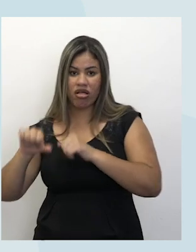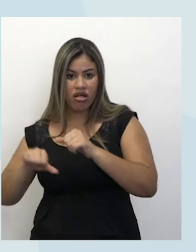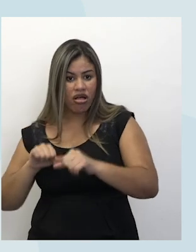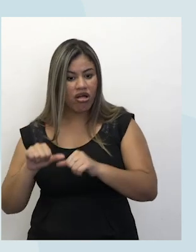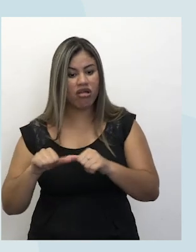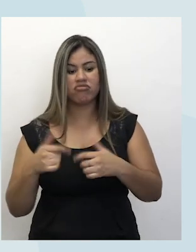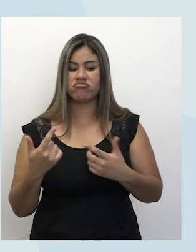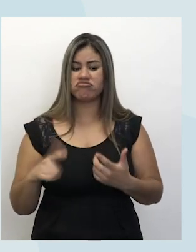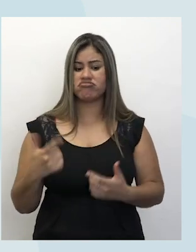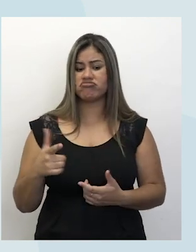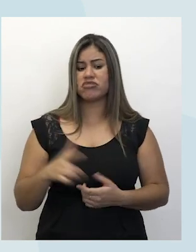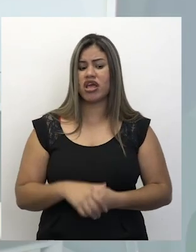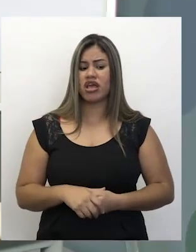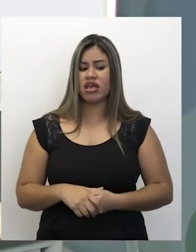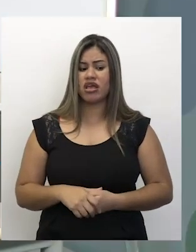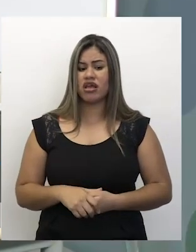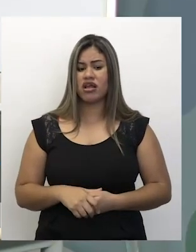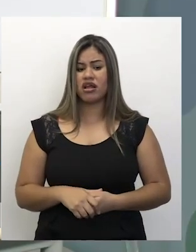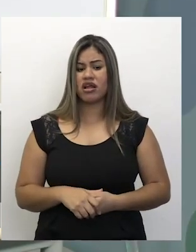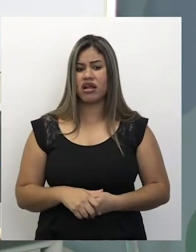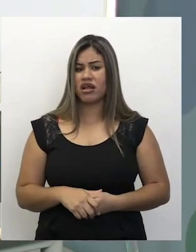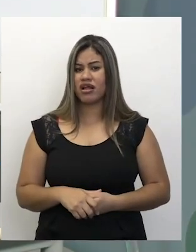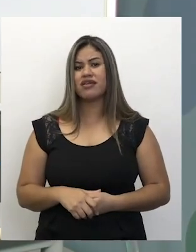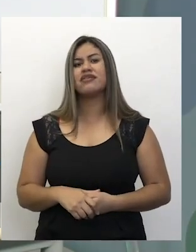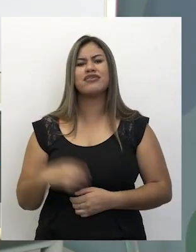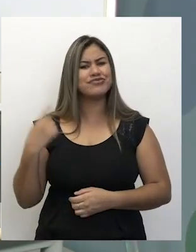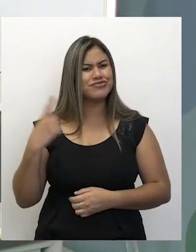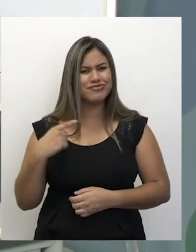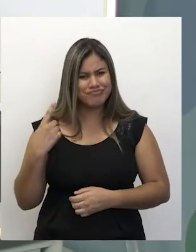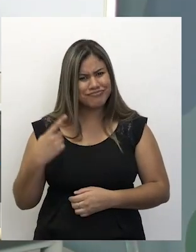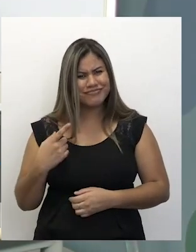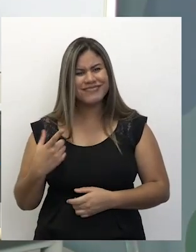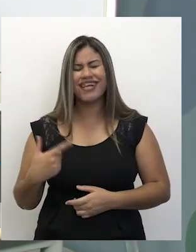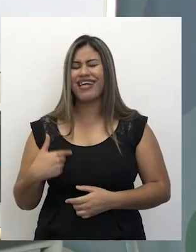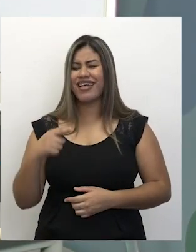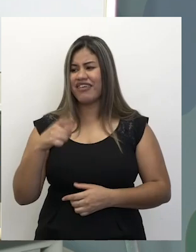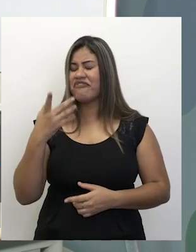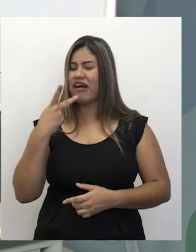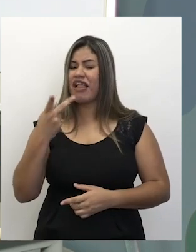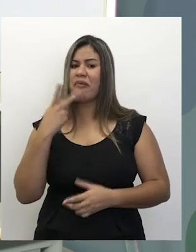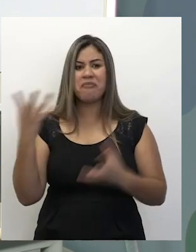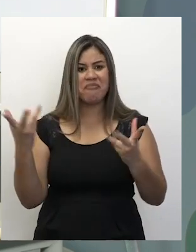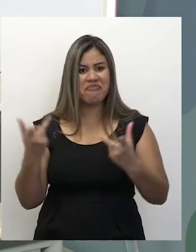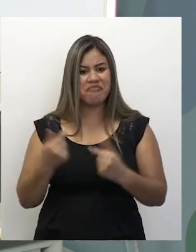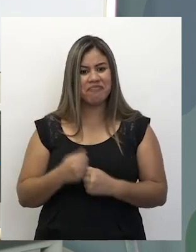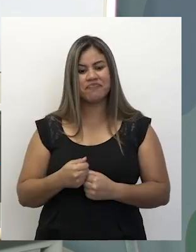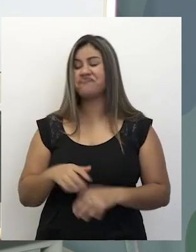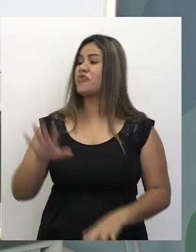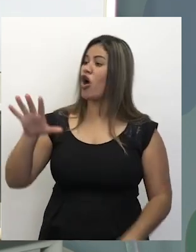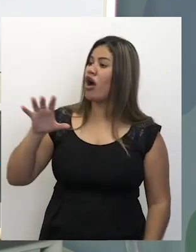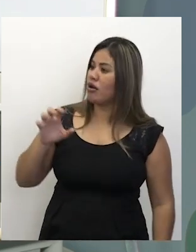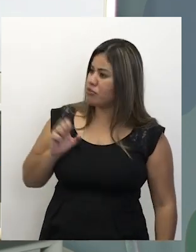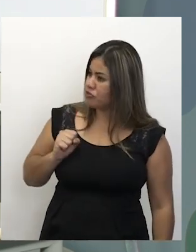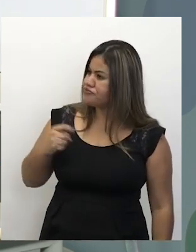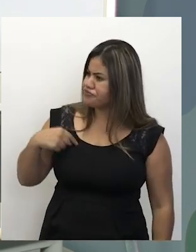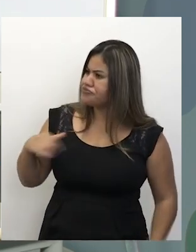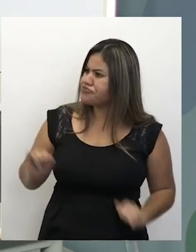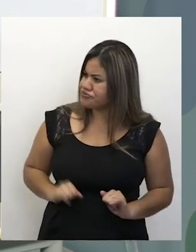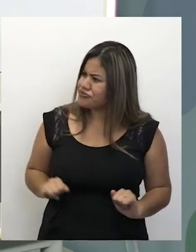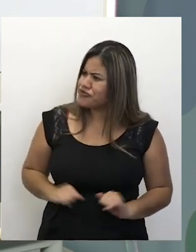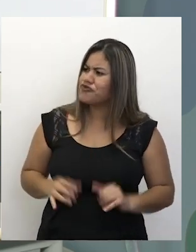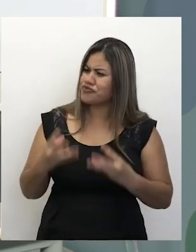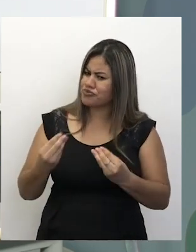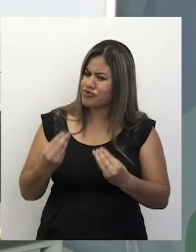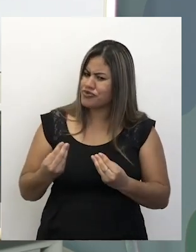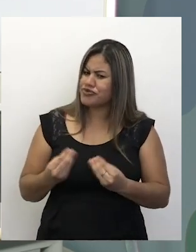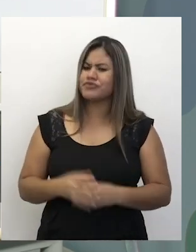bravo mar perdido o lenho olha que louco ele maravilhoso e fala assim olha amor eu sofro para caramba porque